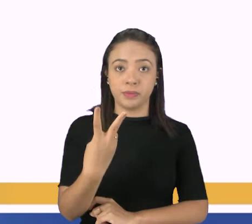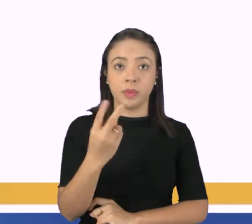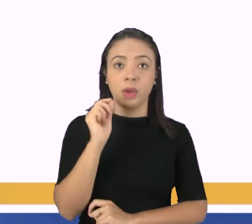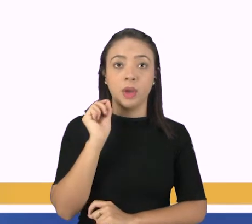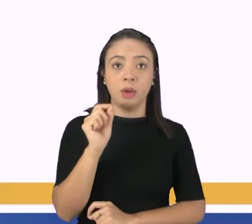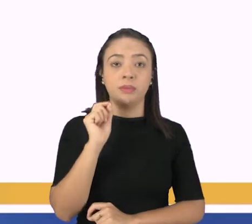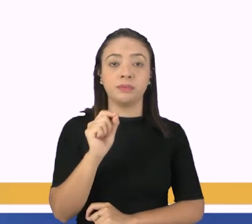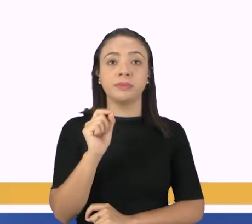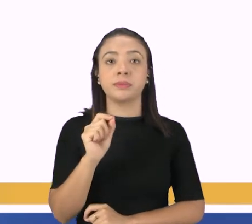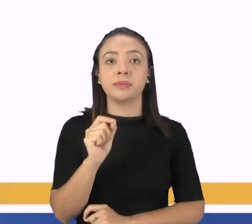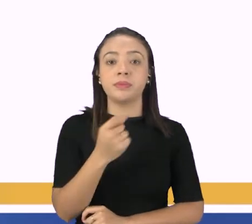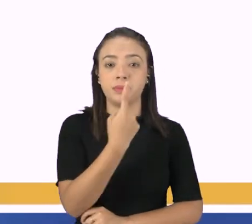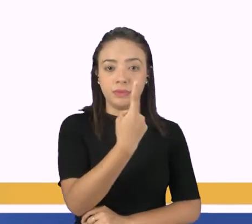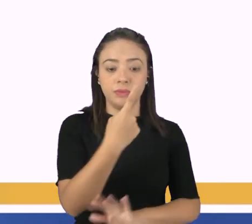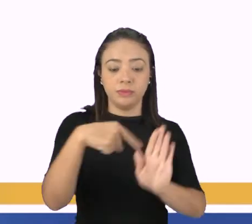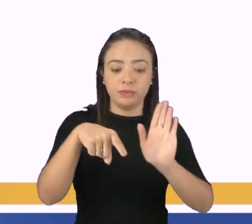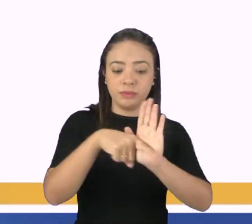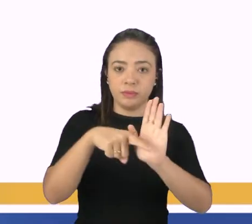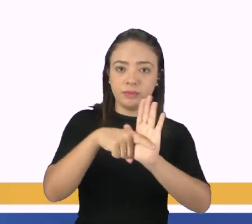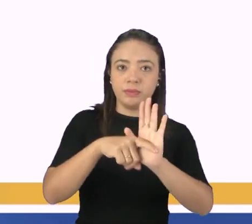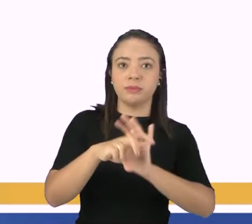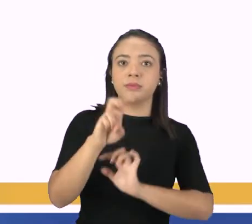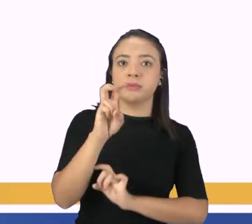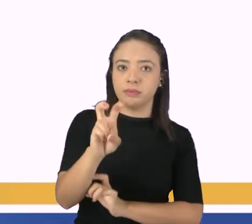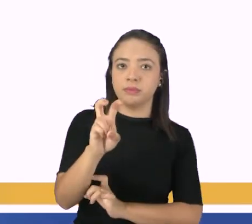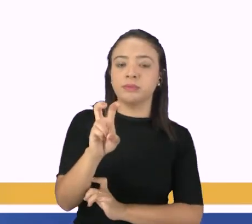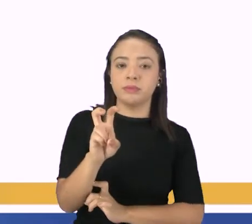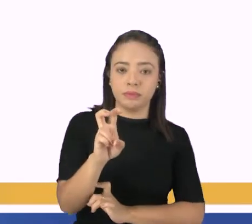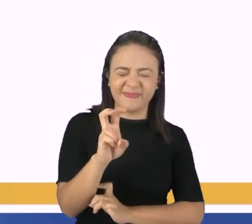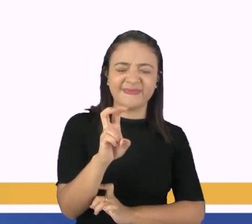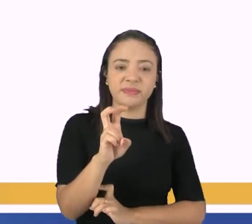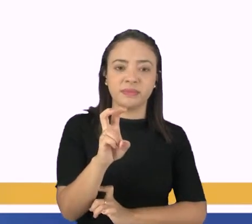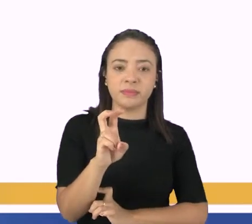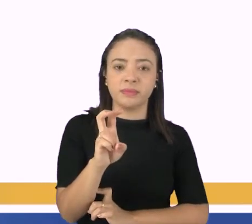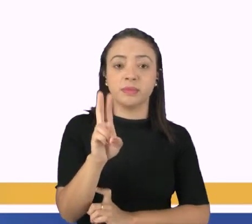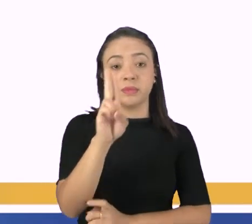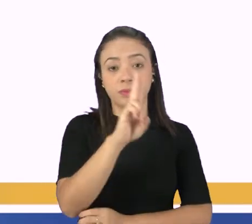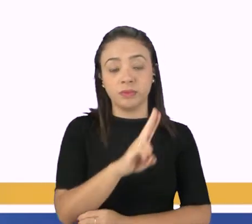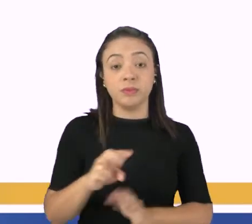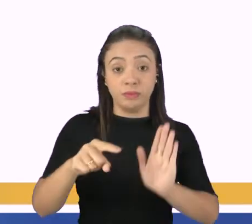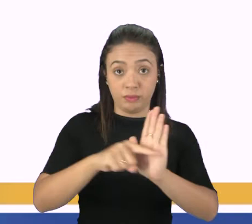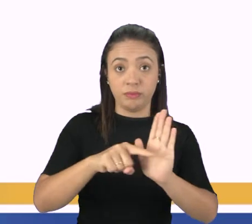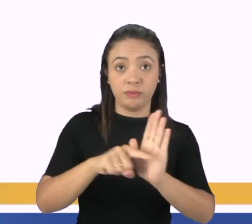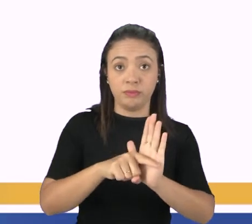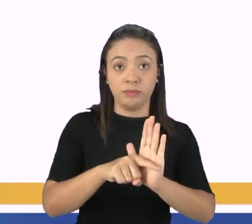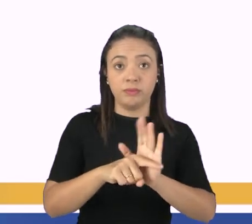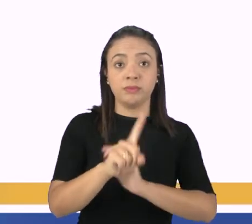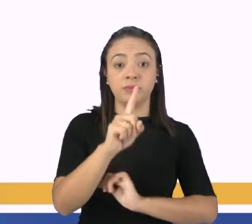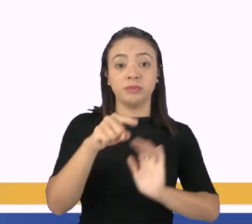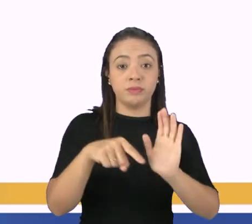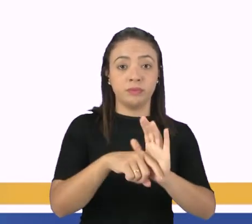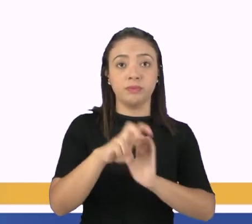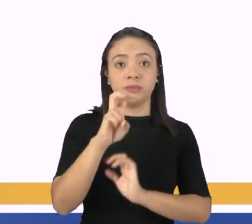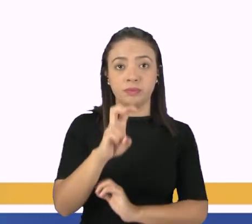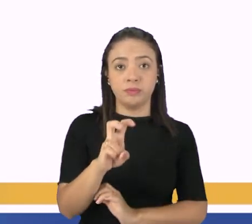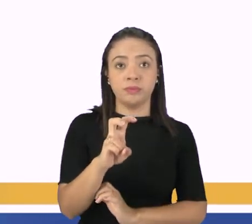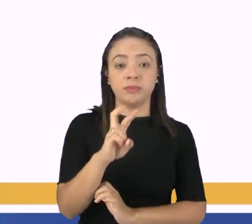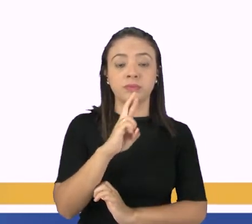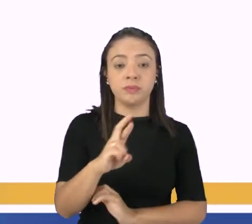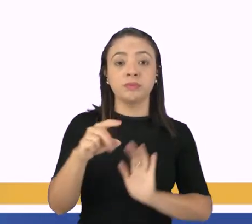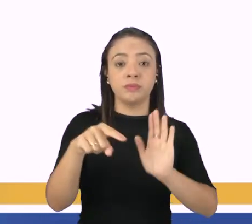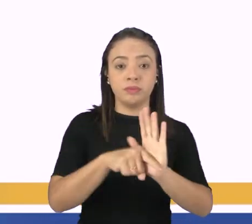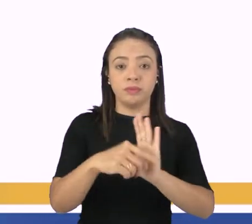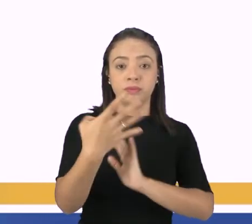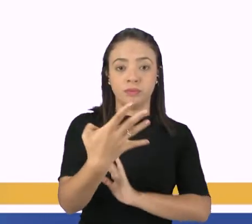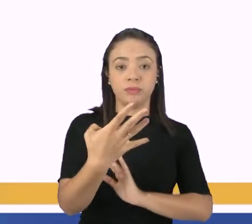Que é representado por um menos 5, utilizando agora o sinal de menos. 1 menos 5 é igual a menos 4,